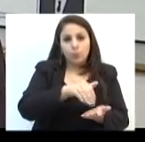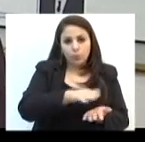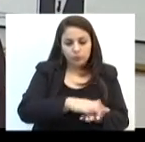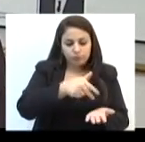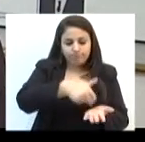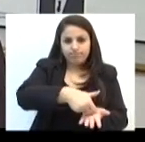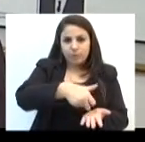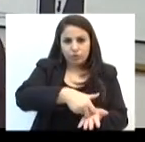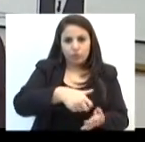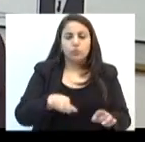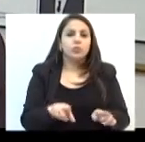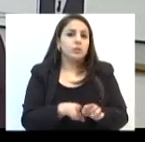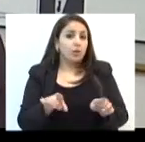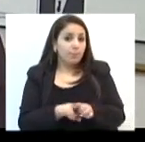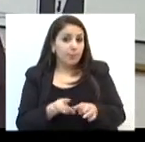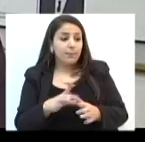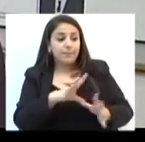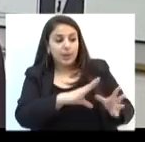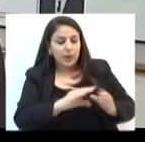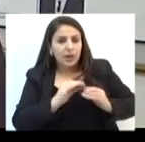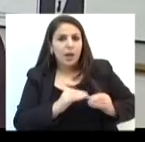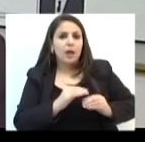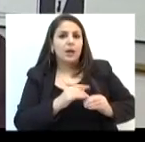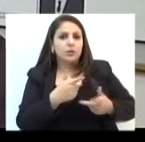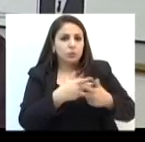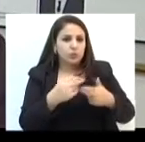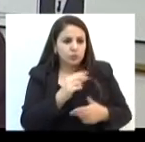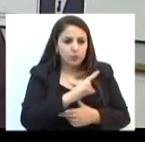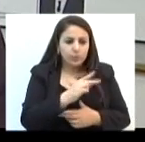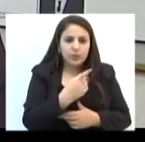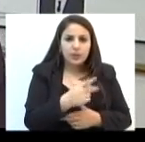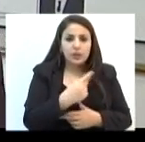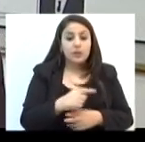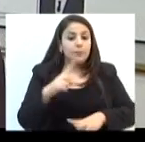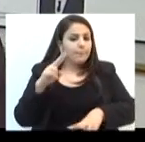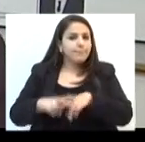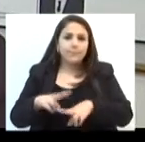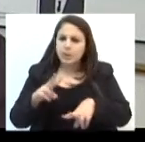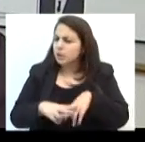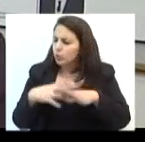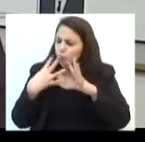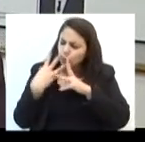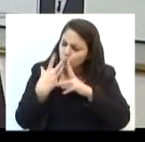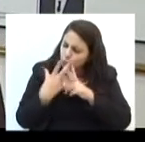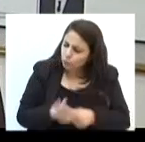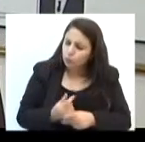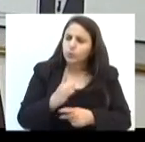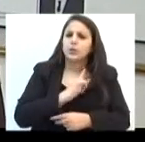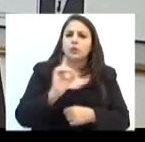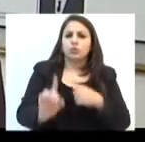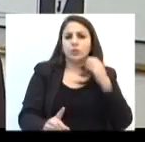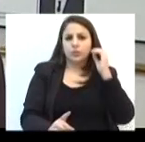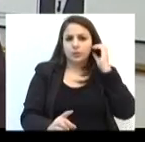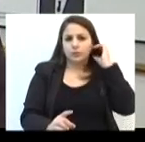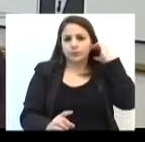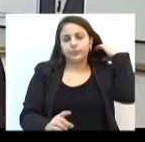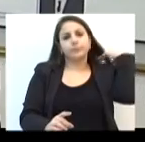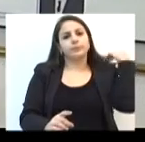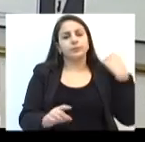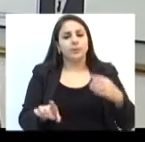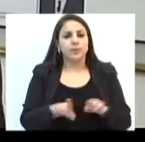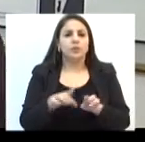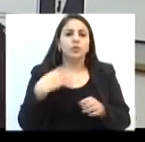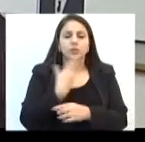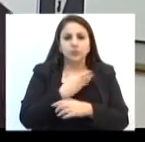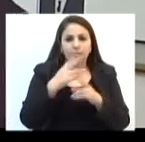tem que recuperar os bens e afastar eles das funções, prisão para eles e tudo mais. Então o que a gente nota é